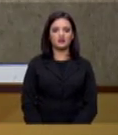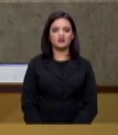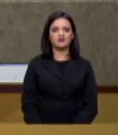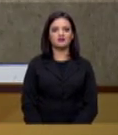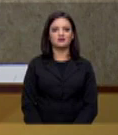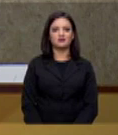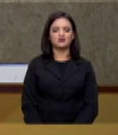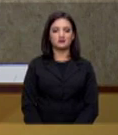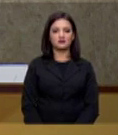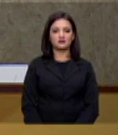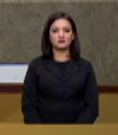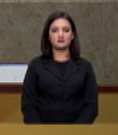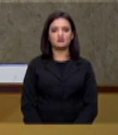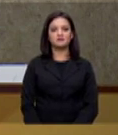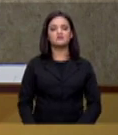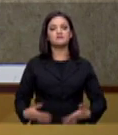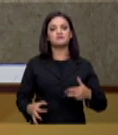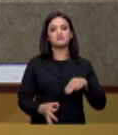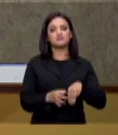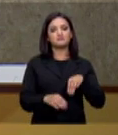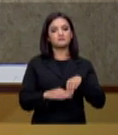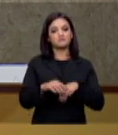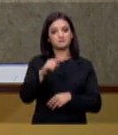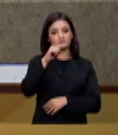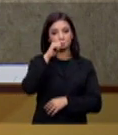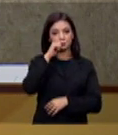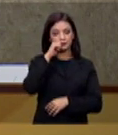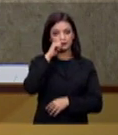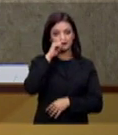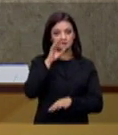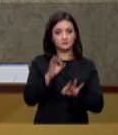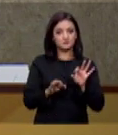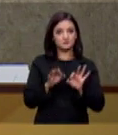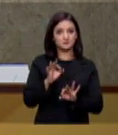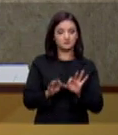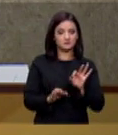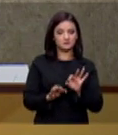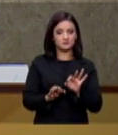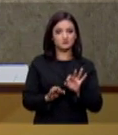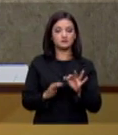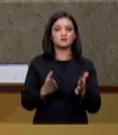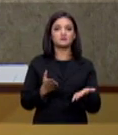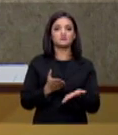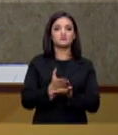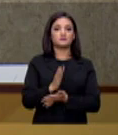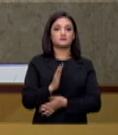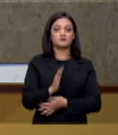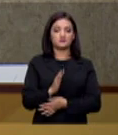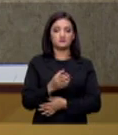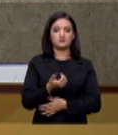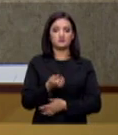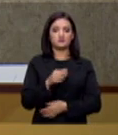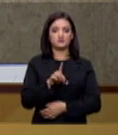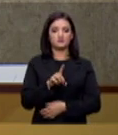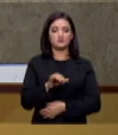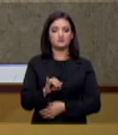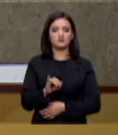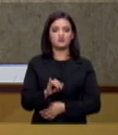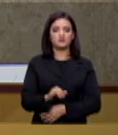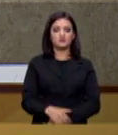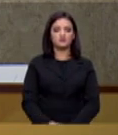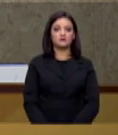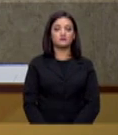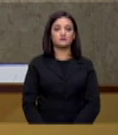Ministro Edson Fachin, então, julgou procedente a ação declaratória de inconstitucionalidade.